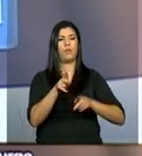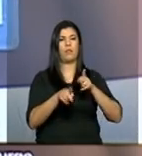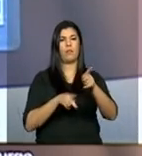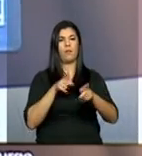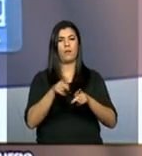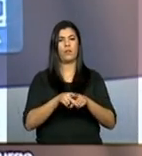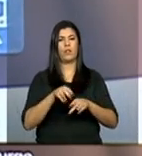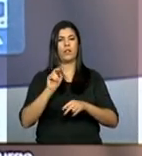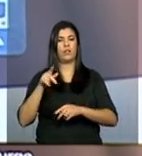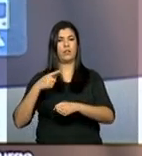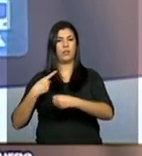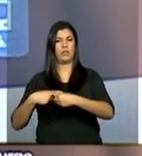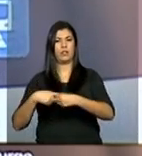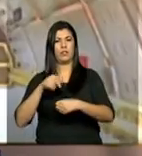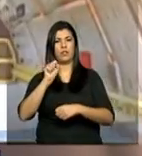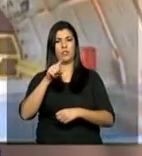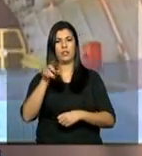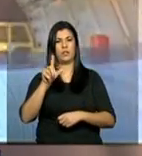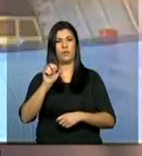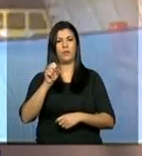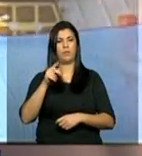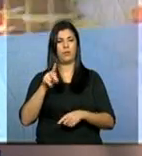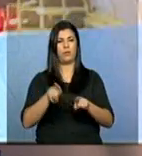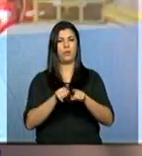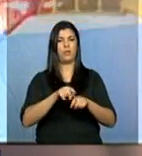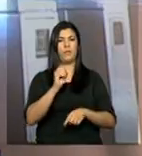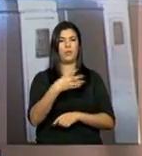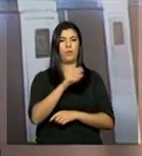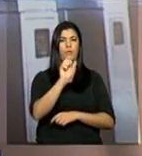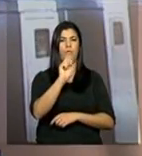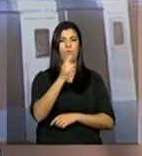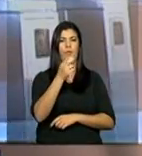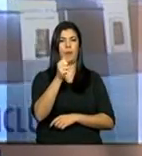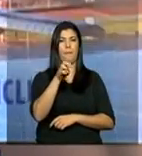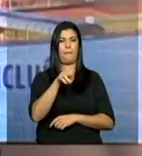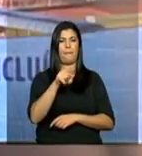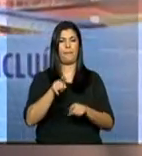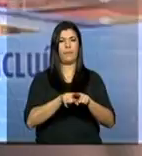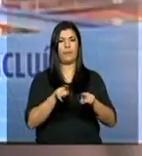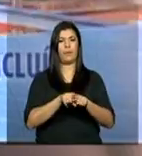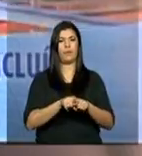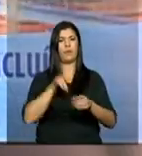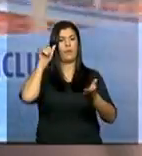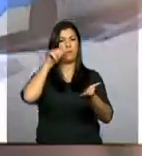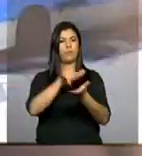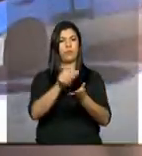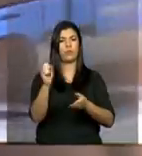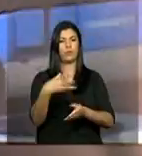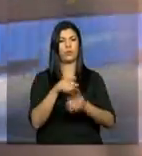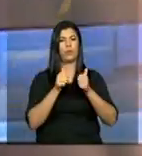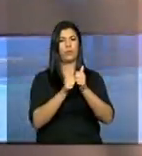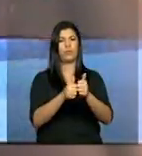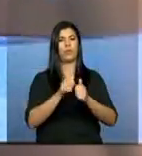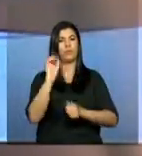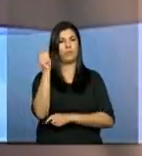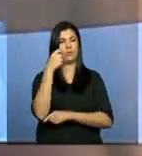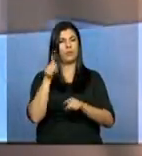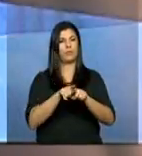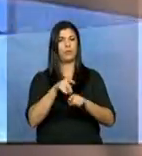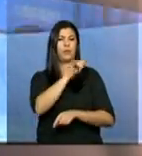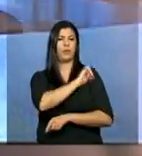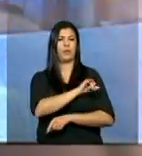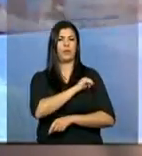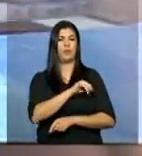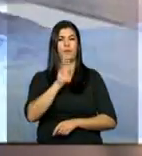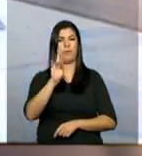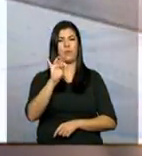entre São Leopoldo e Novo Hamburgo está em operação, assim como o aeromóvel de Porto Alegre. No Rio de Janeiro, o